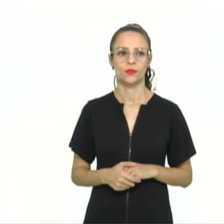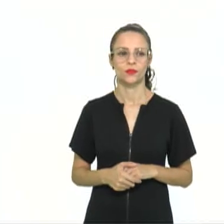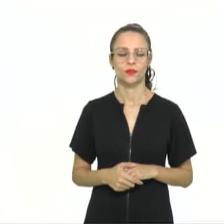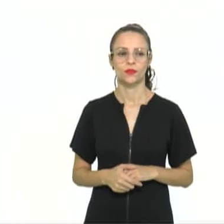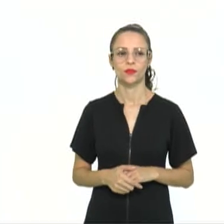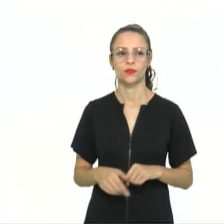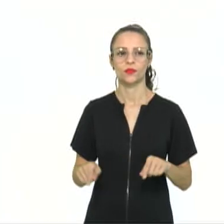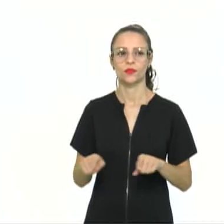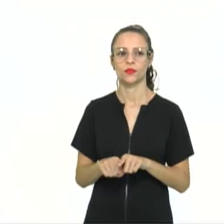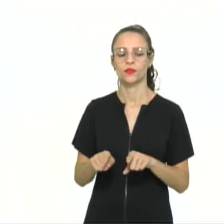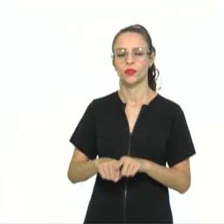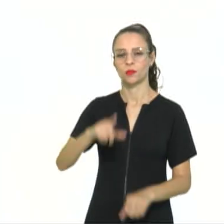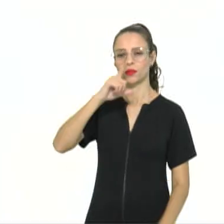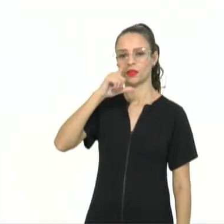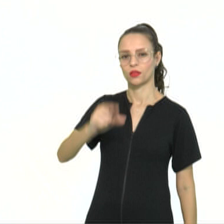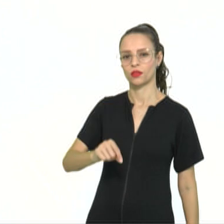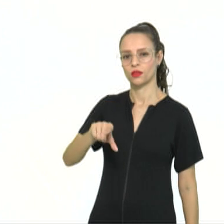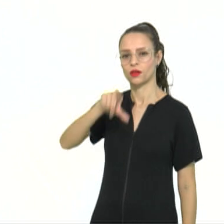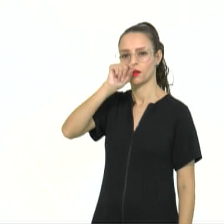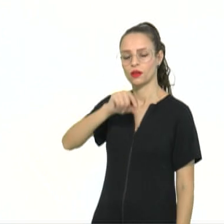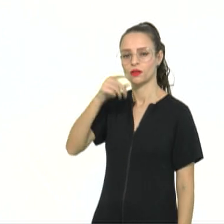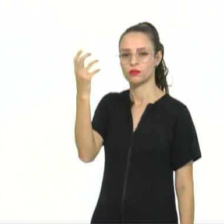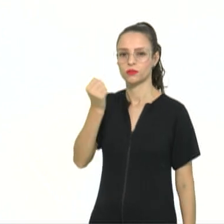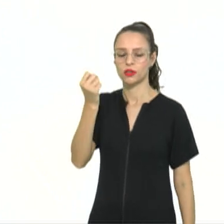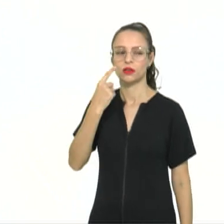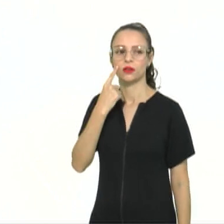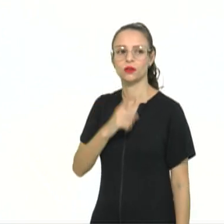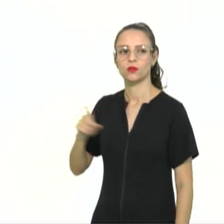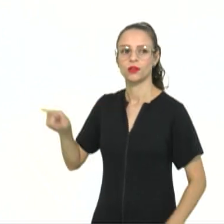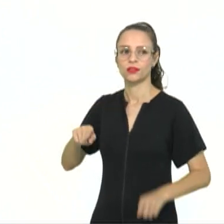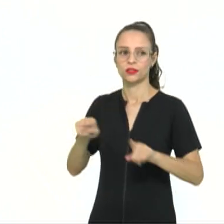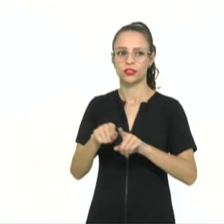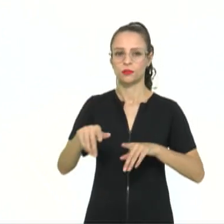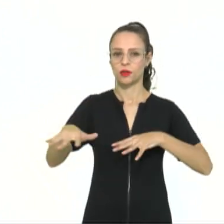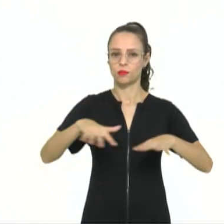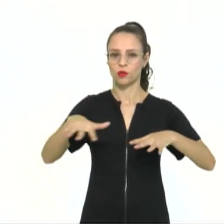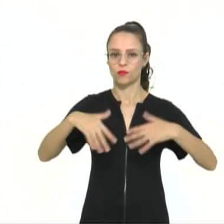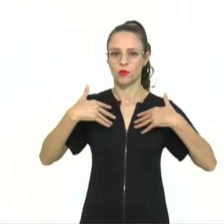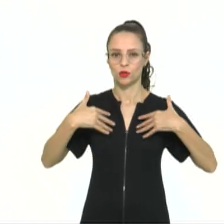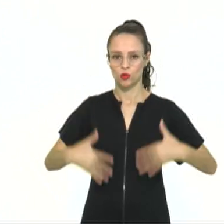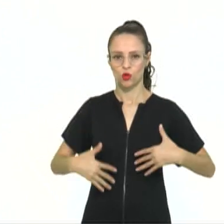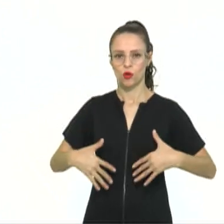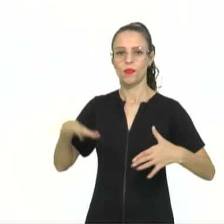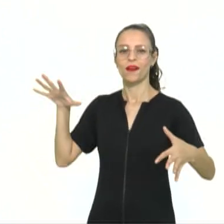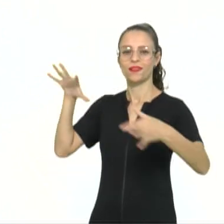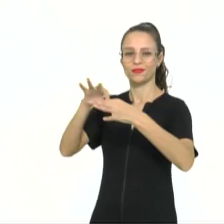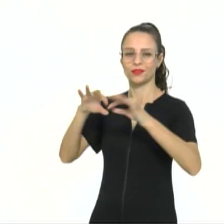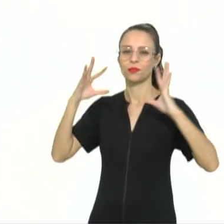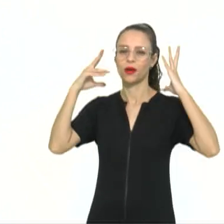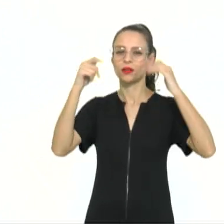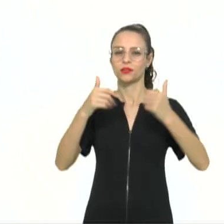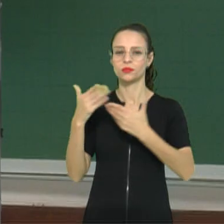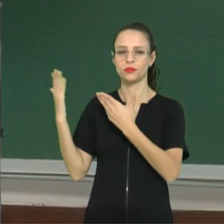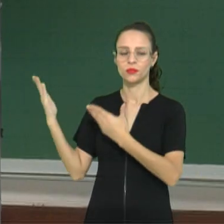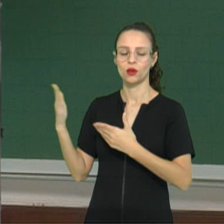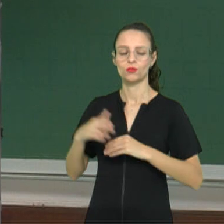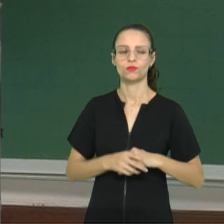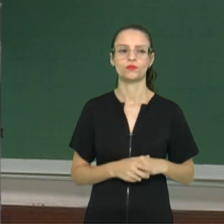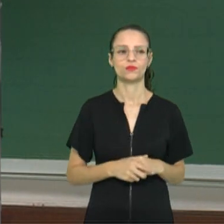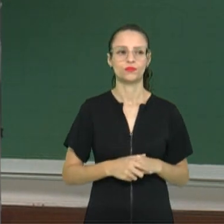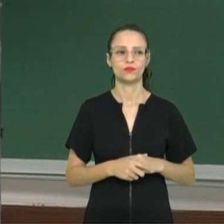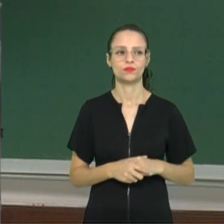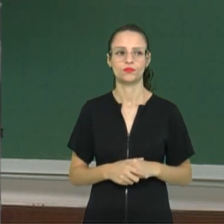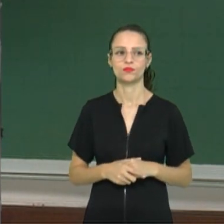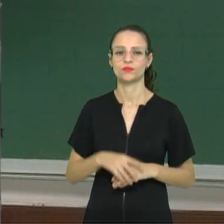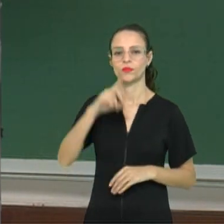estilo garça branca, né? Então, também movimento de todo o corpo, né, faz lembrar justamente a ideia que